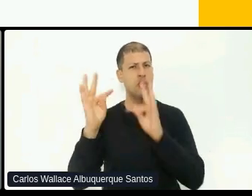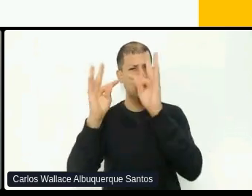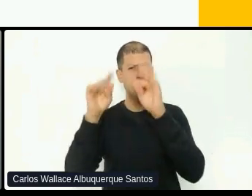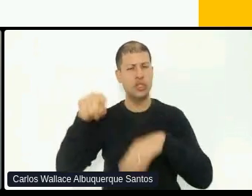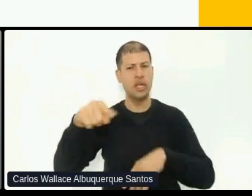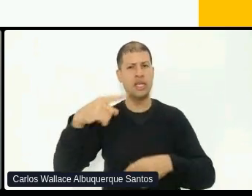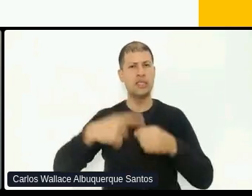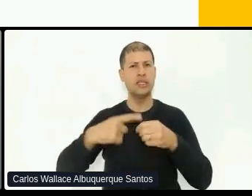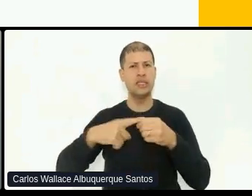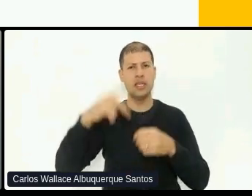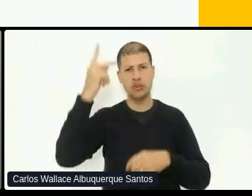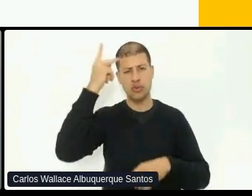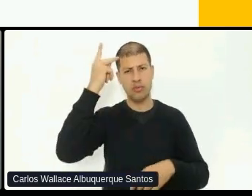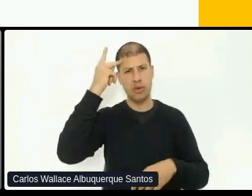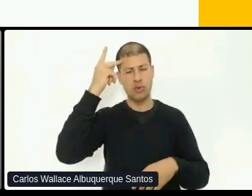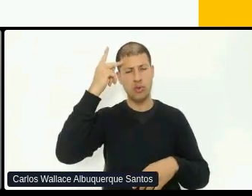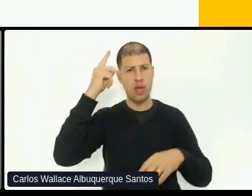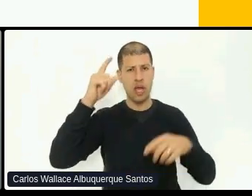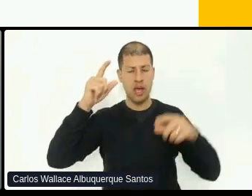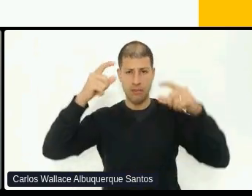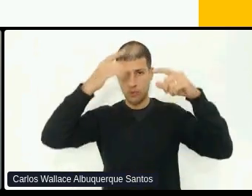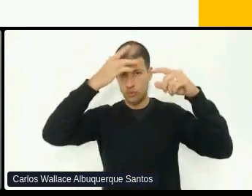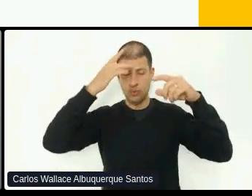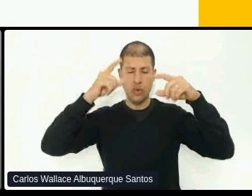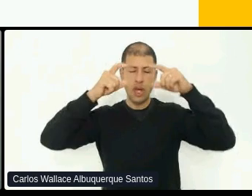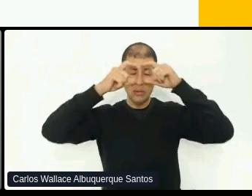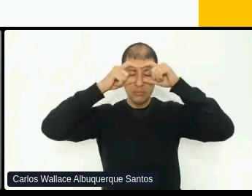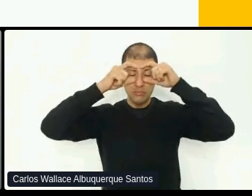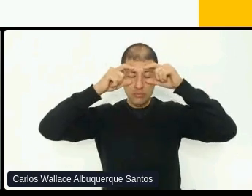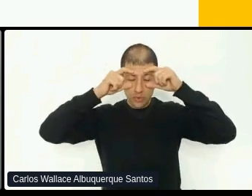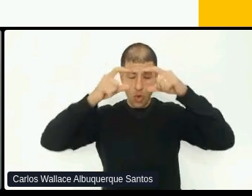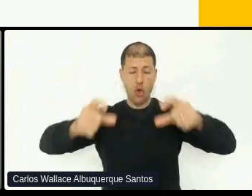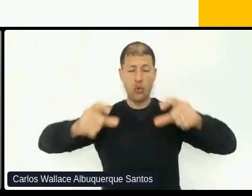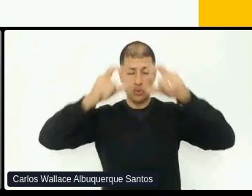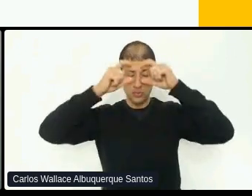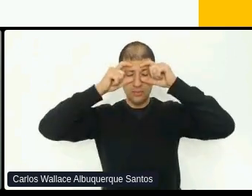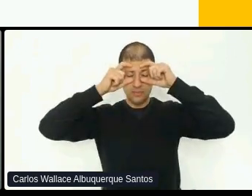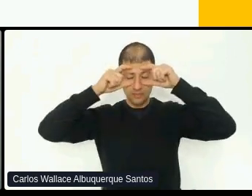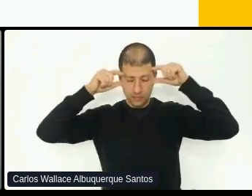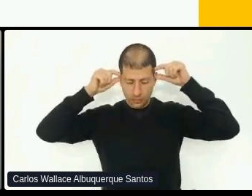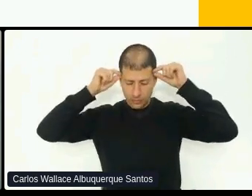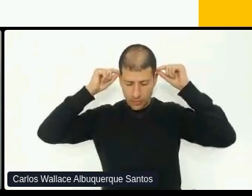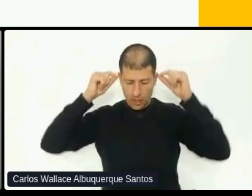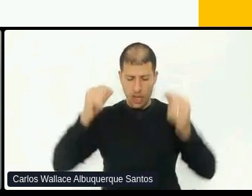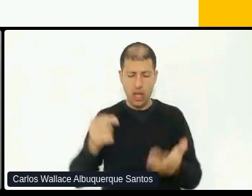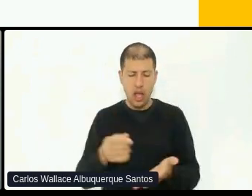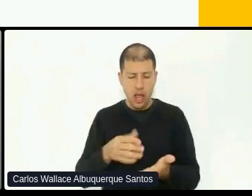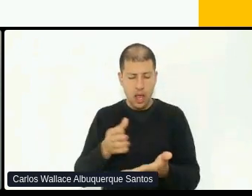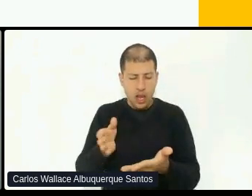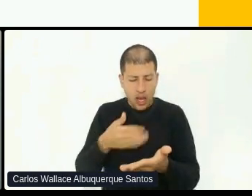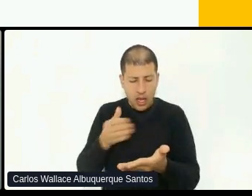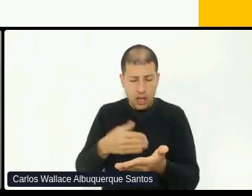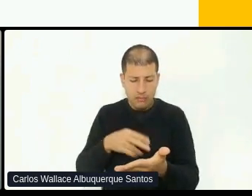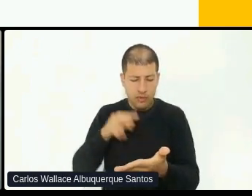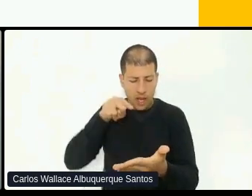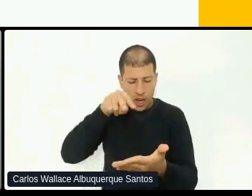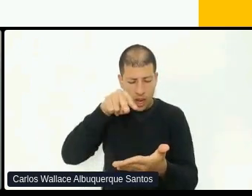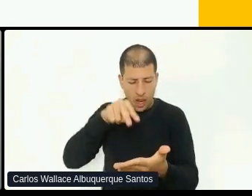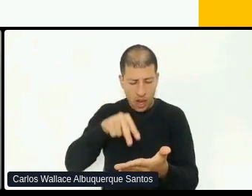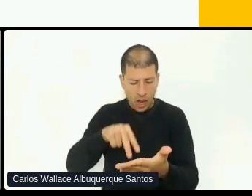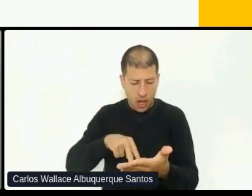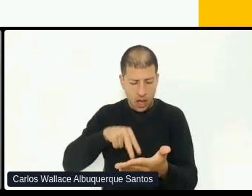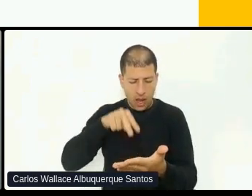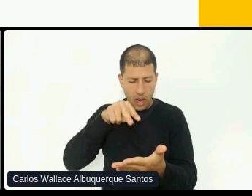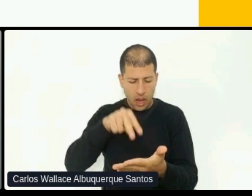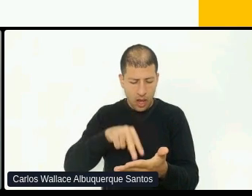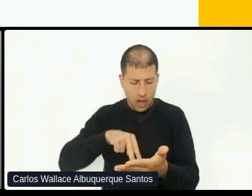óculos que lê o livro para pessoas com deficiência visual. Então ele tem o óculos ali, ela vai lendo, o óculos vai lendo o livro